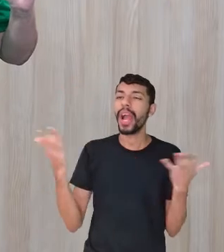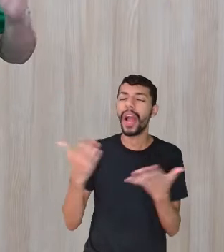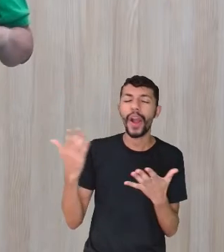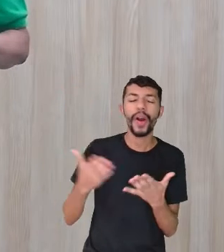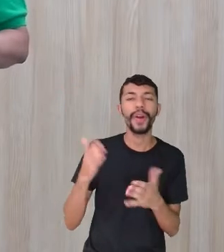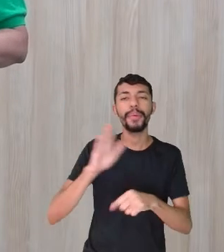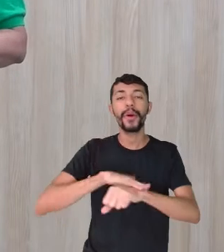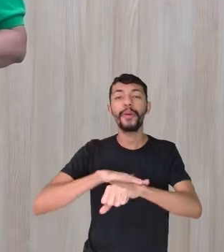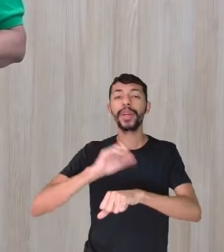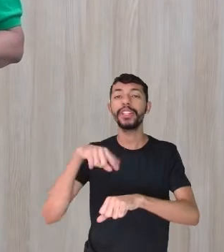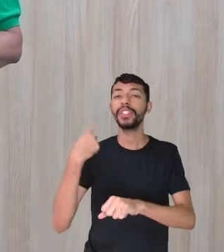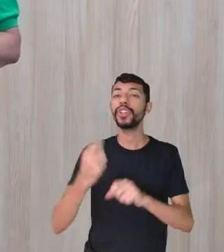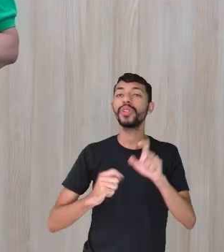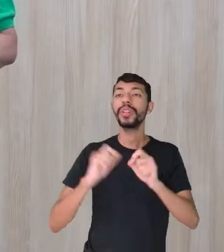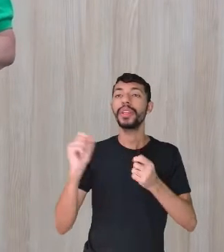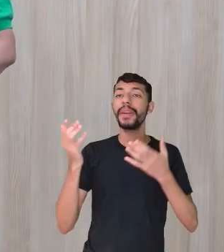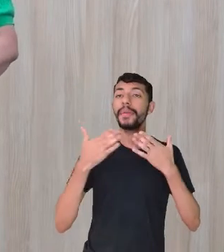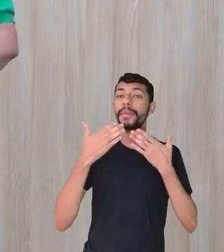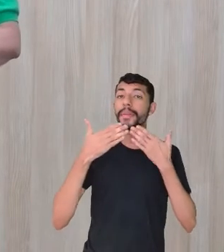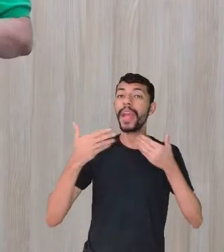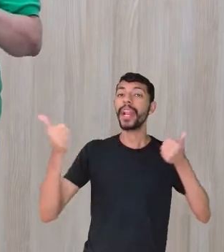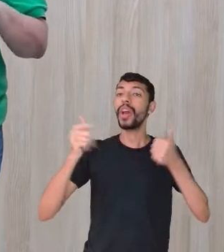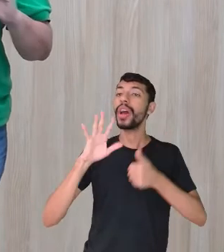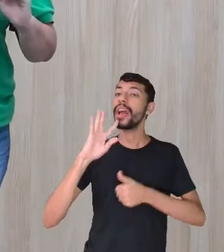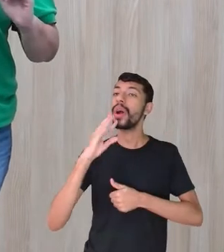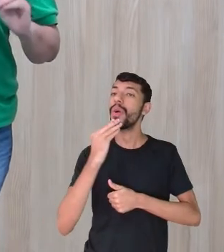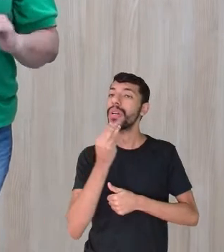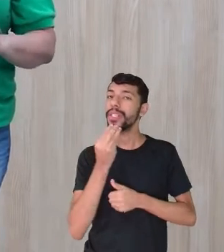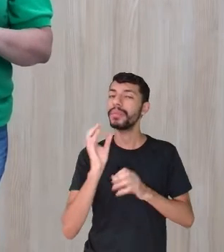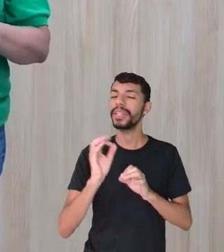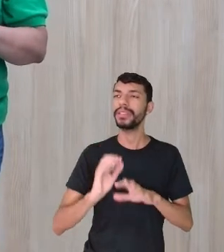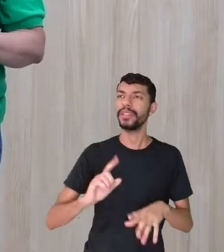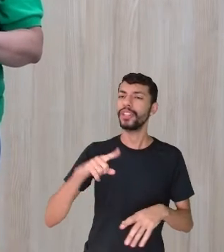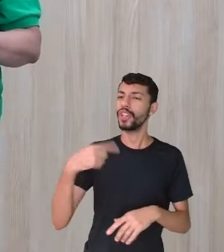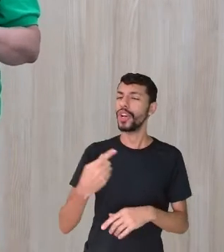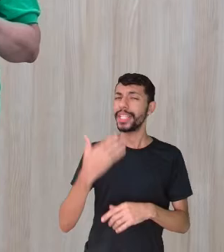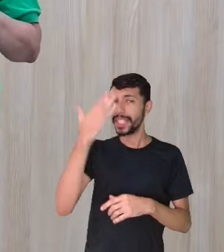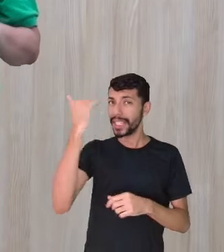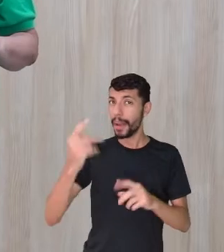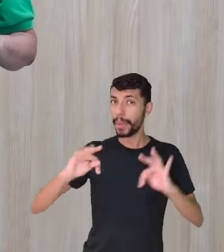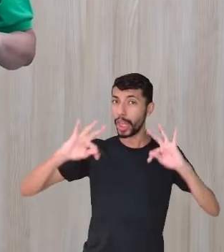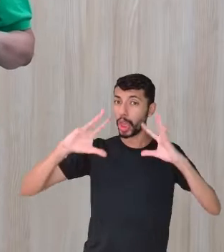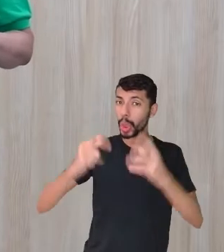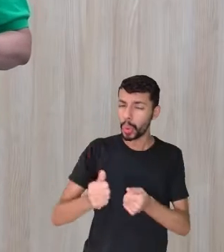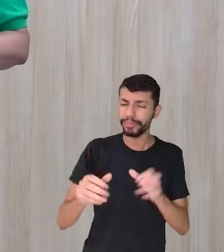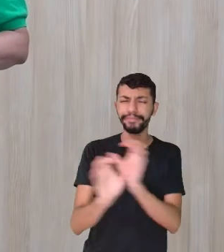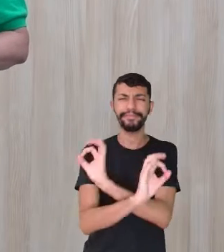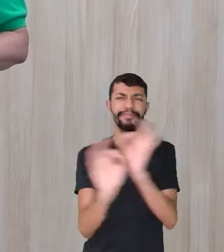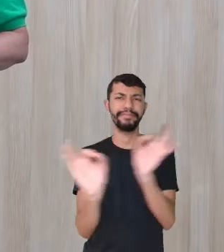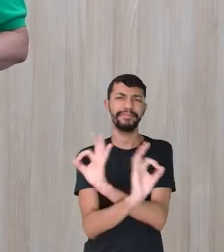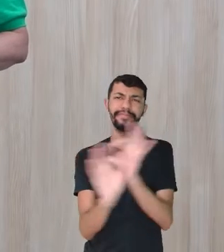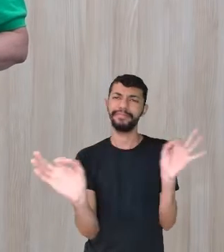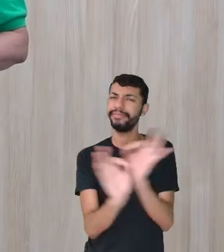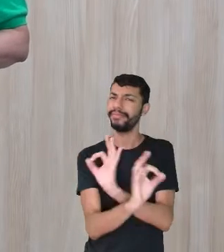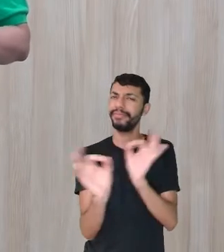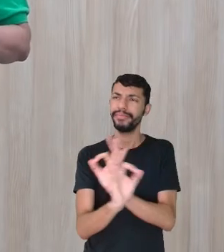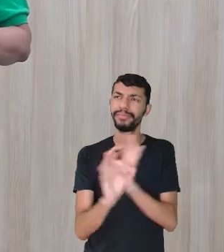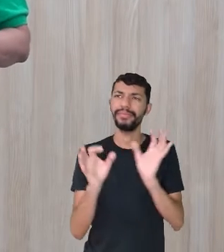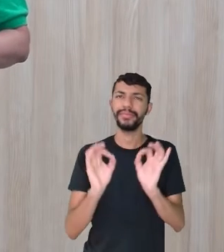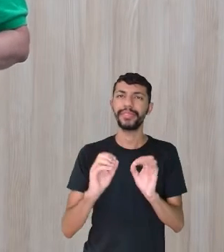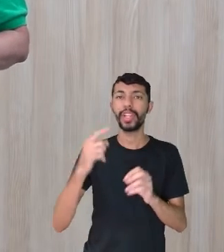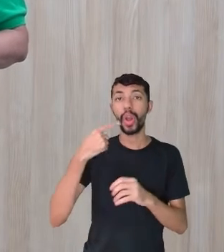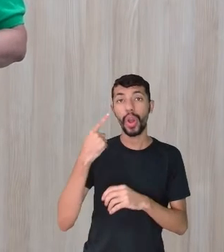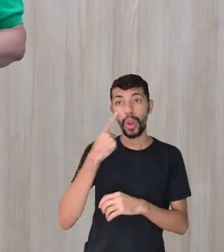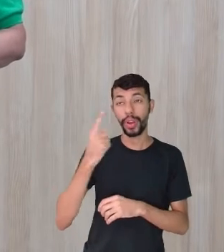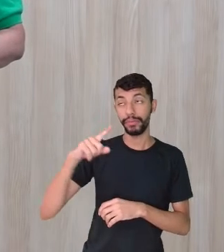conhecimento. Nós nunca podemos achar que sabemos tudo, que está tudo bem na área do aprendizado. Todos